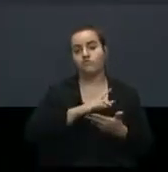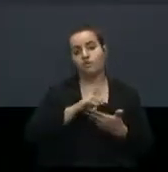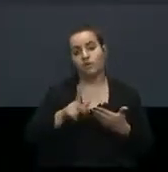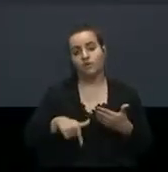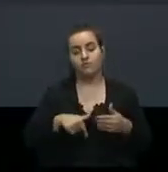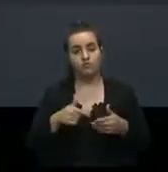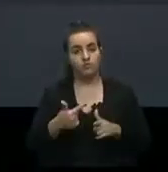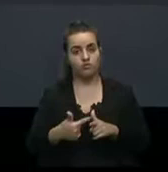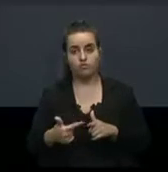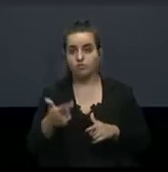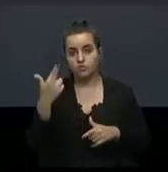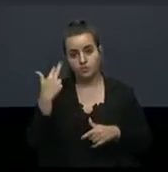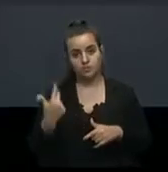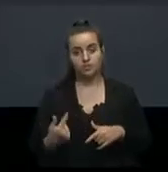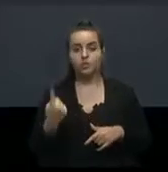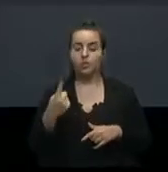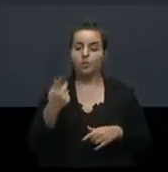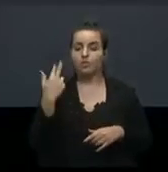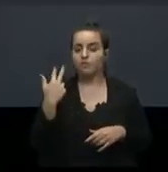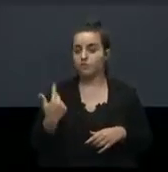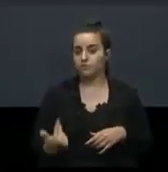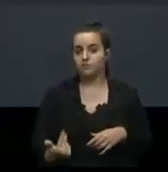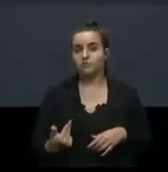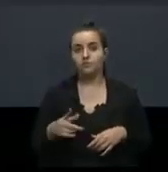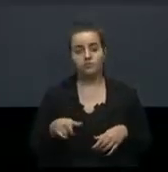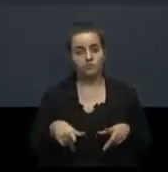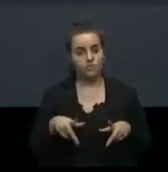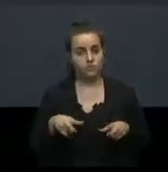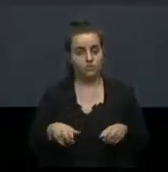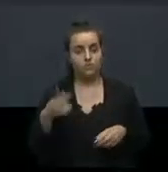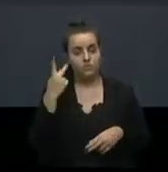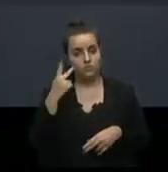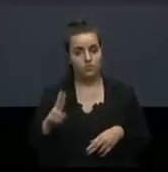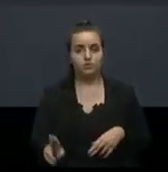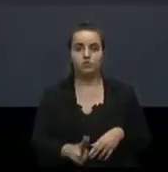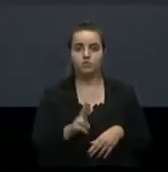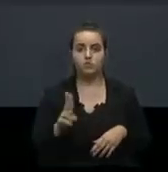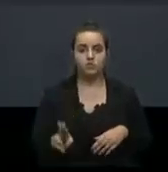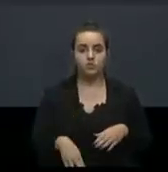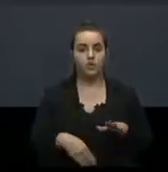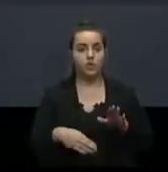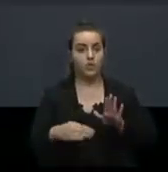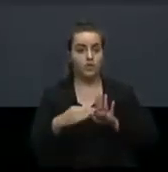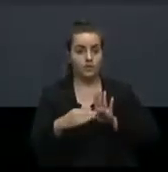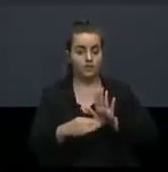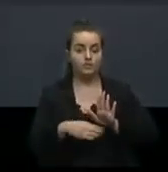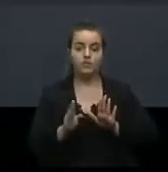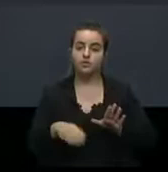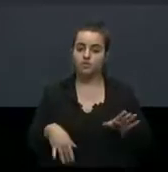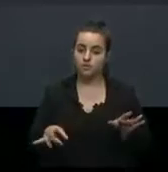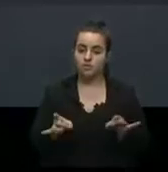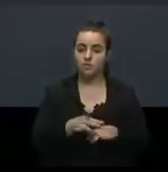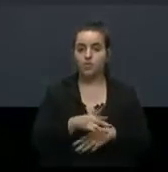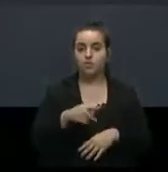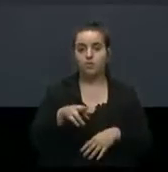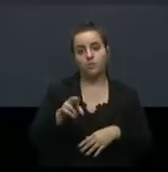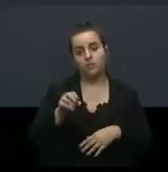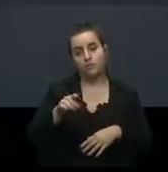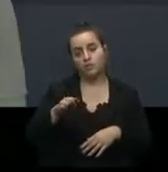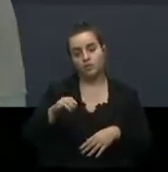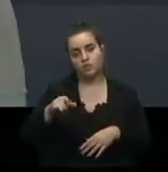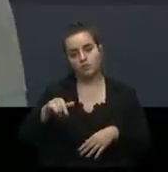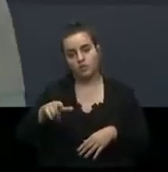normal qualquer em uma variável normal padronizada, para usar uma tabela já pronta de probabilidades, a tabela